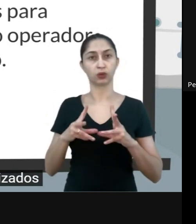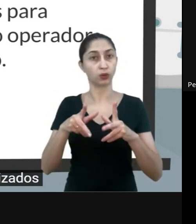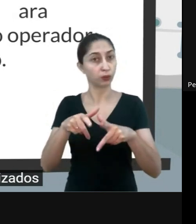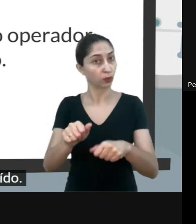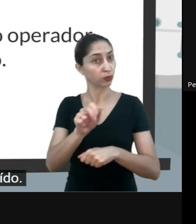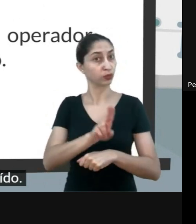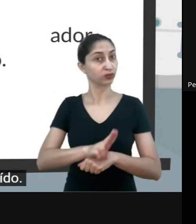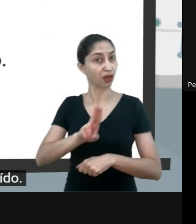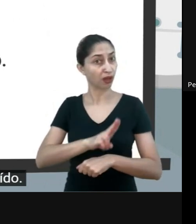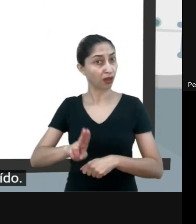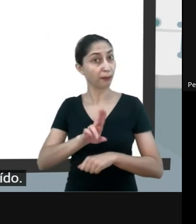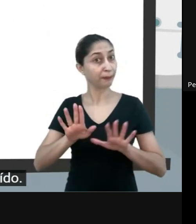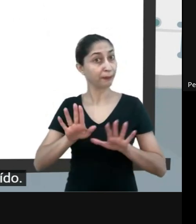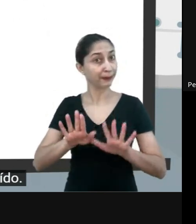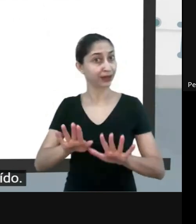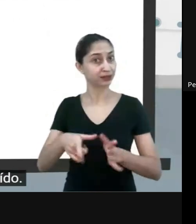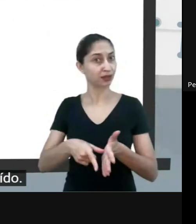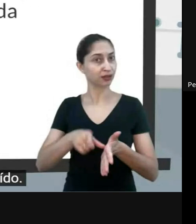colaborador devidamente instruído.